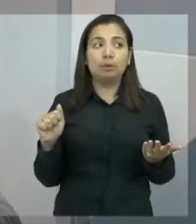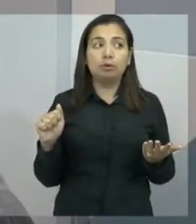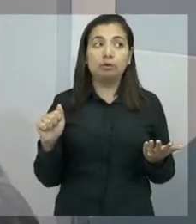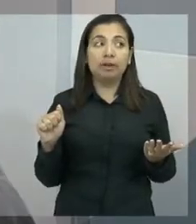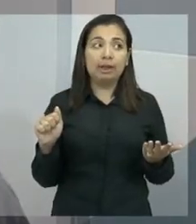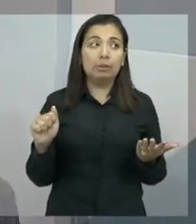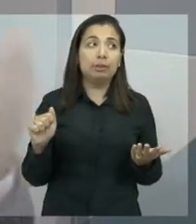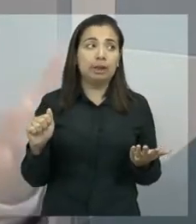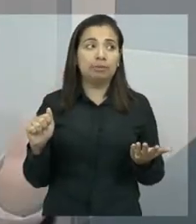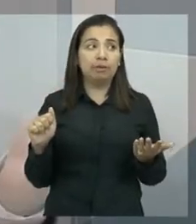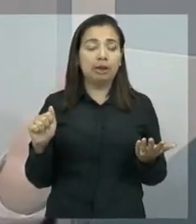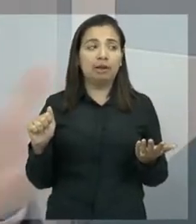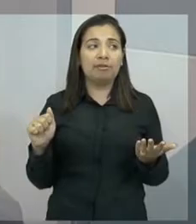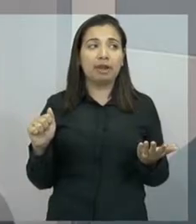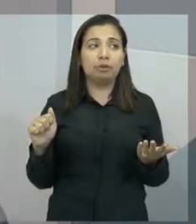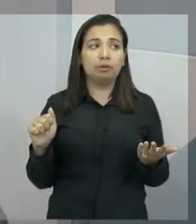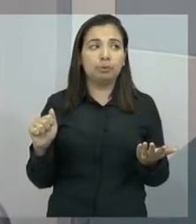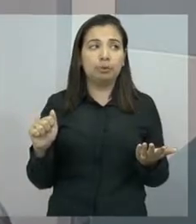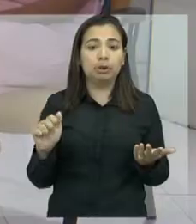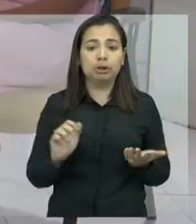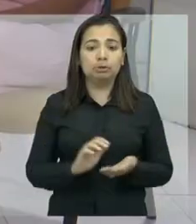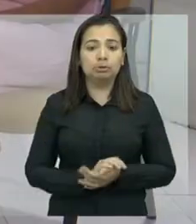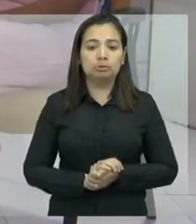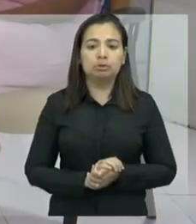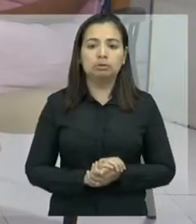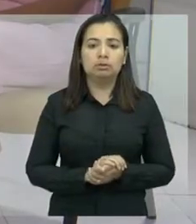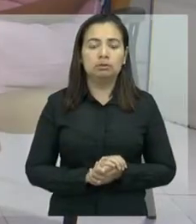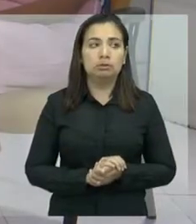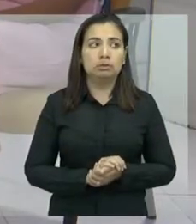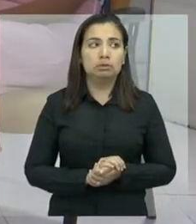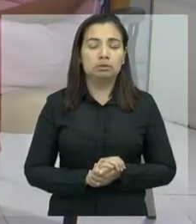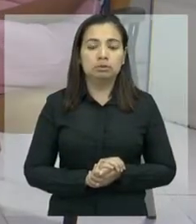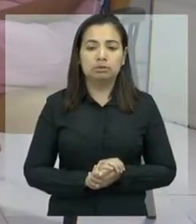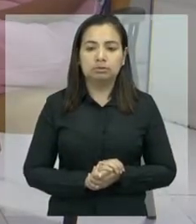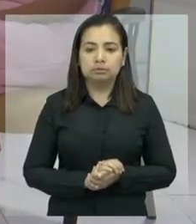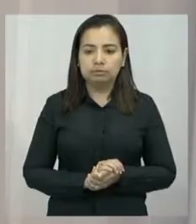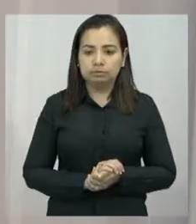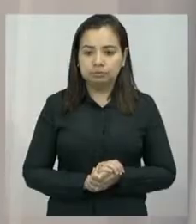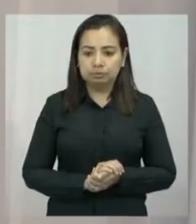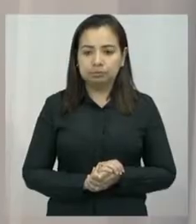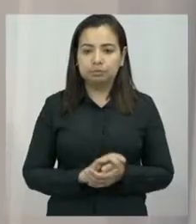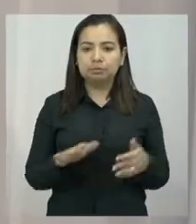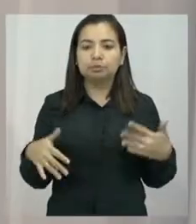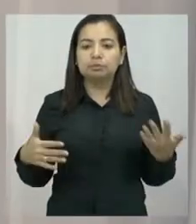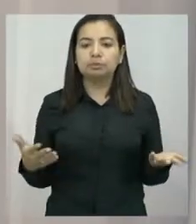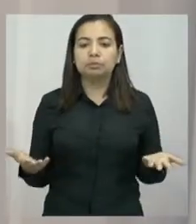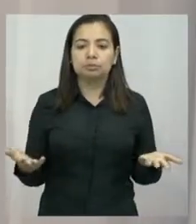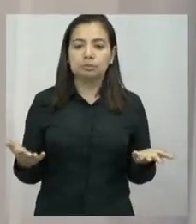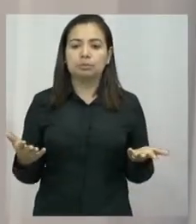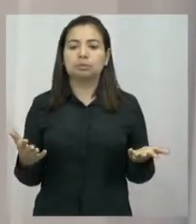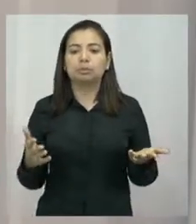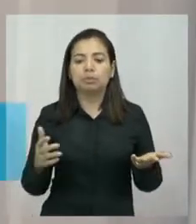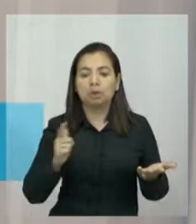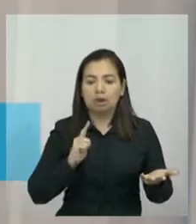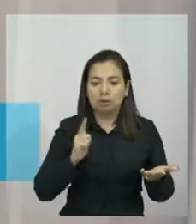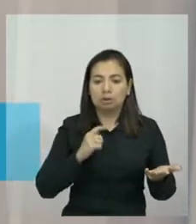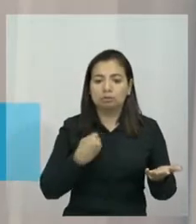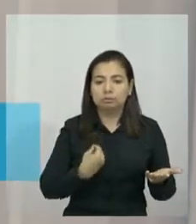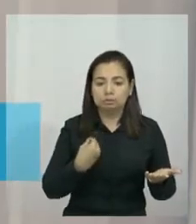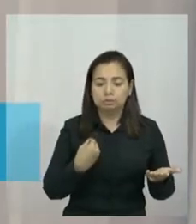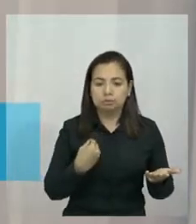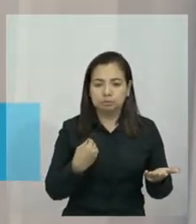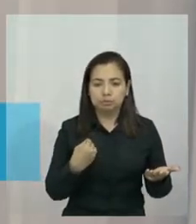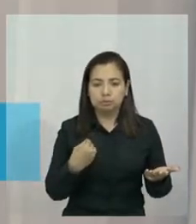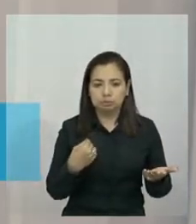né? Já se passaram 7, esse é o 8º evento, né? É o 8º, que bom, a nossa expectativa. Nós estamos,